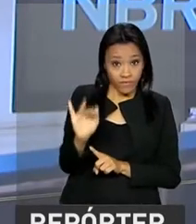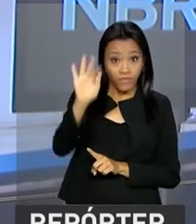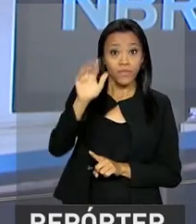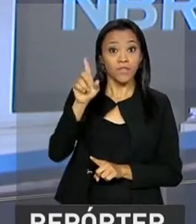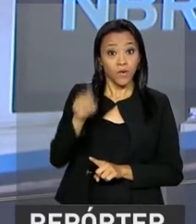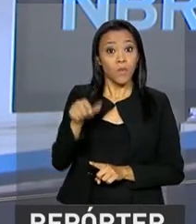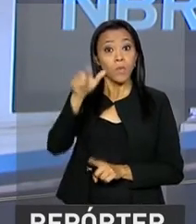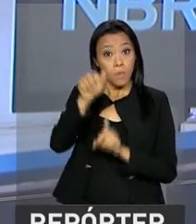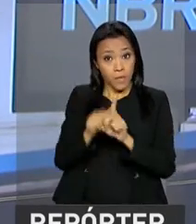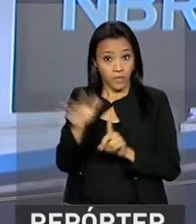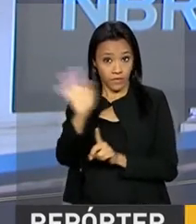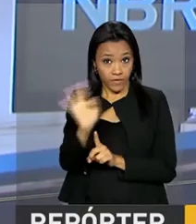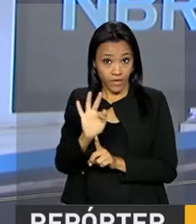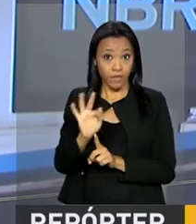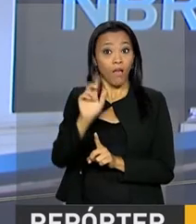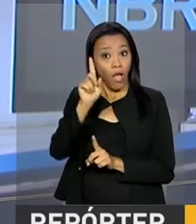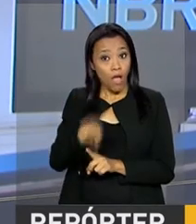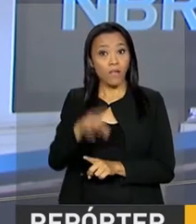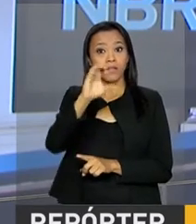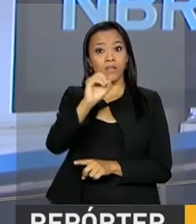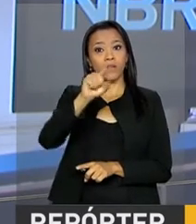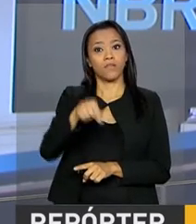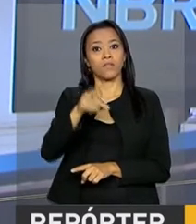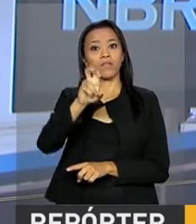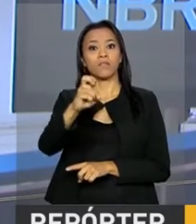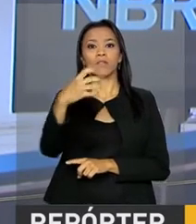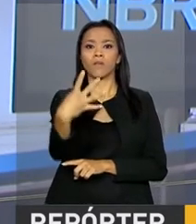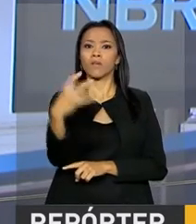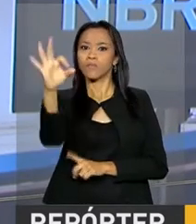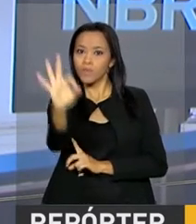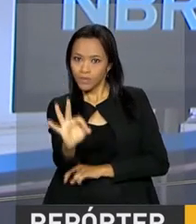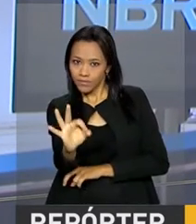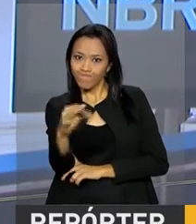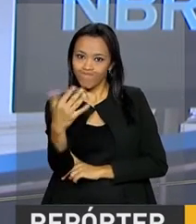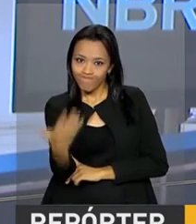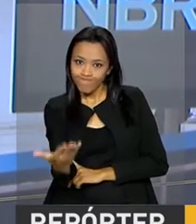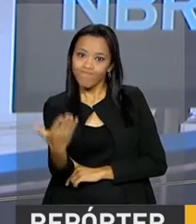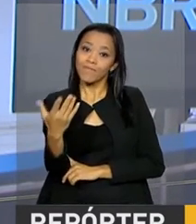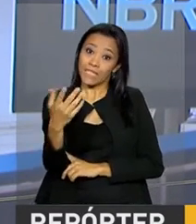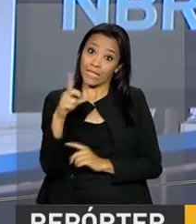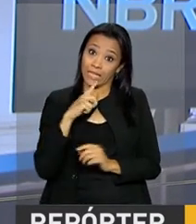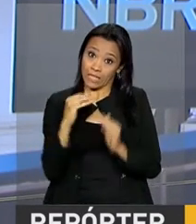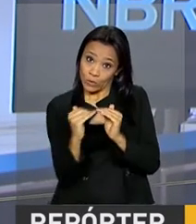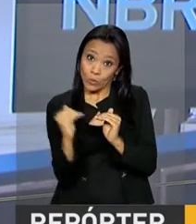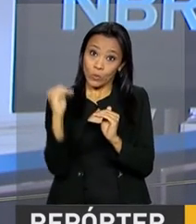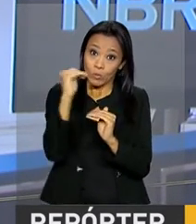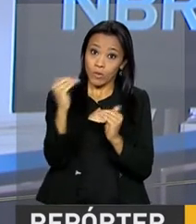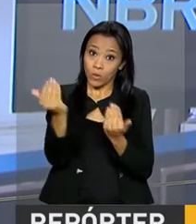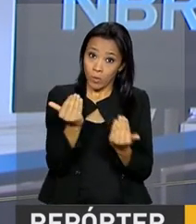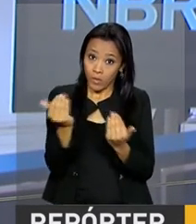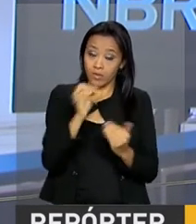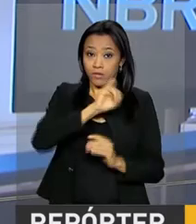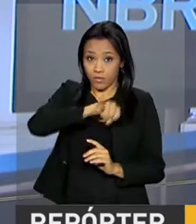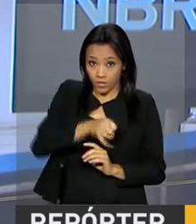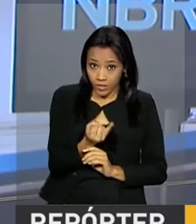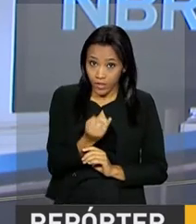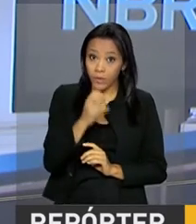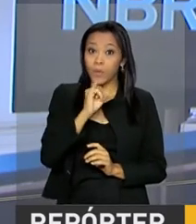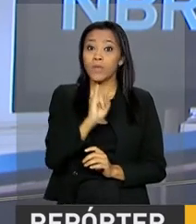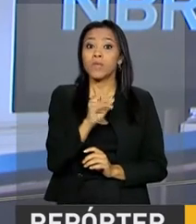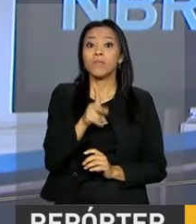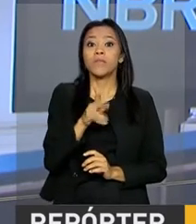em fevereiro está em 0,54 por cento apesar de ter subido em relação a janeiro o